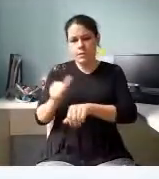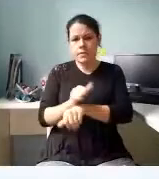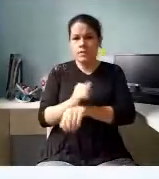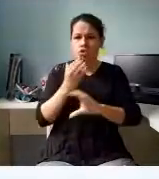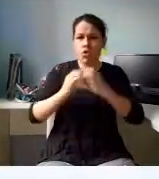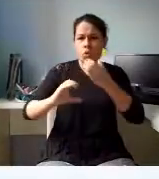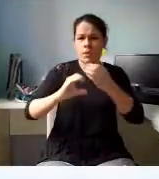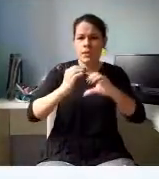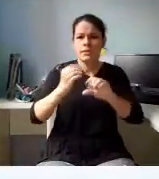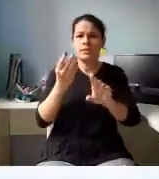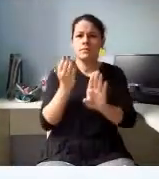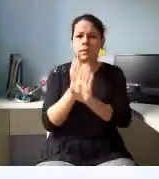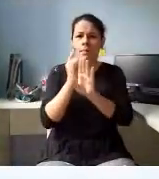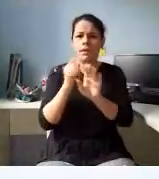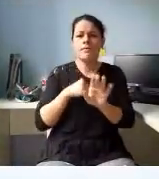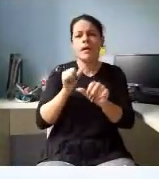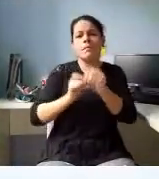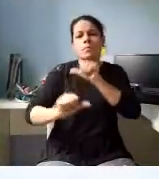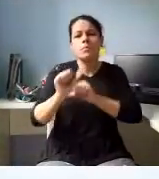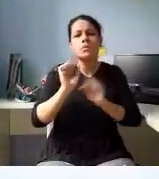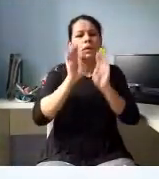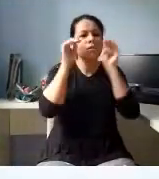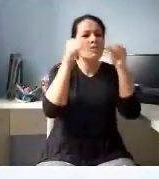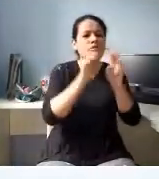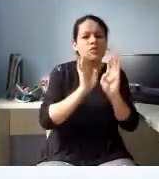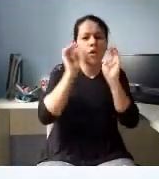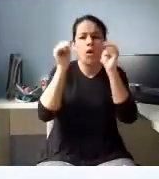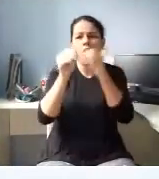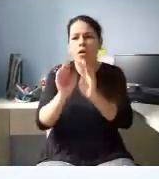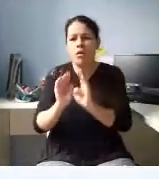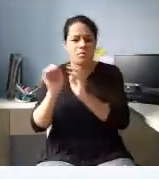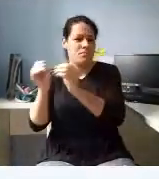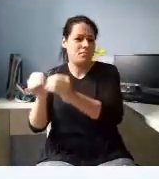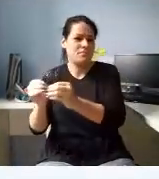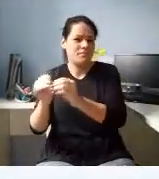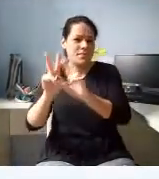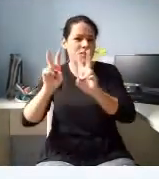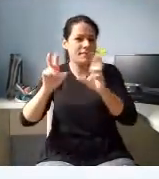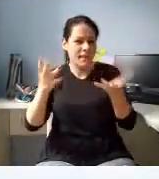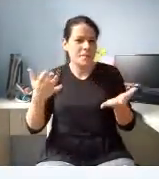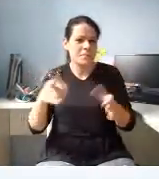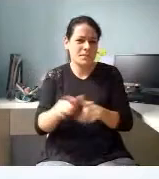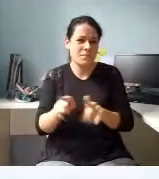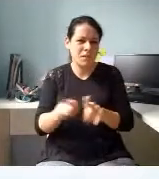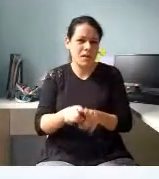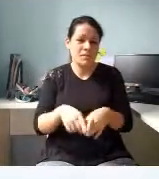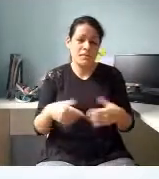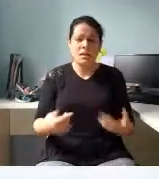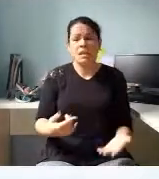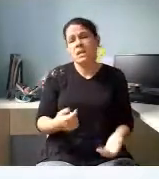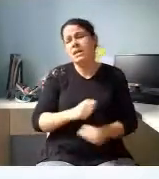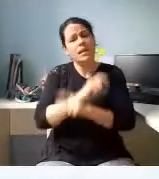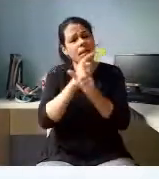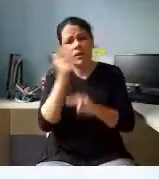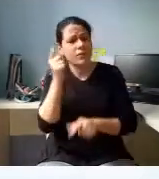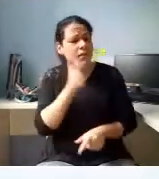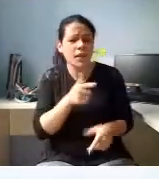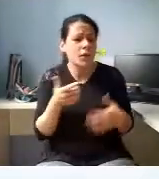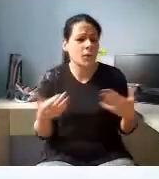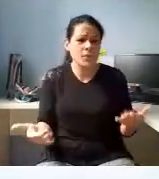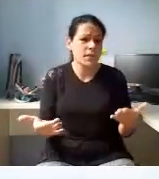vai desviando o foco de algumas coisas para tirar as atenções ali. E tem conseguido